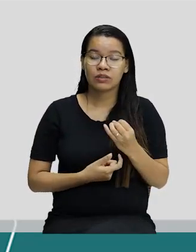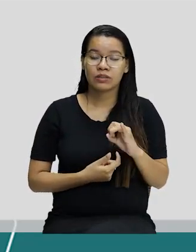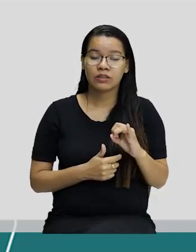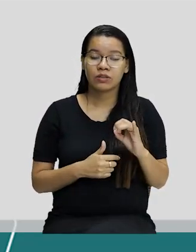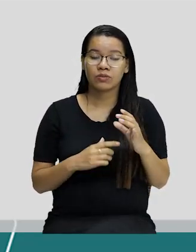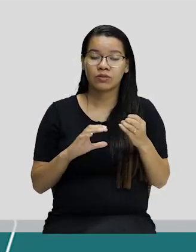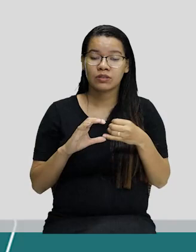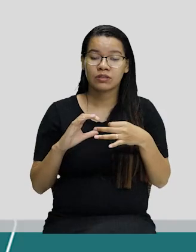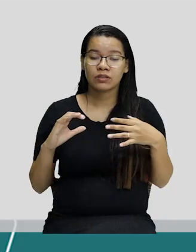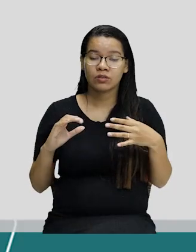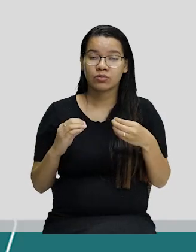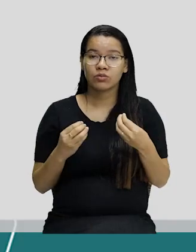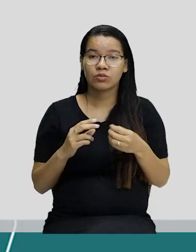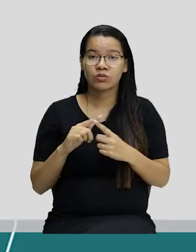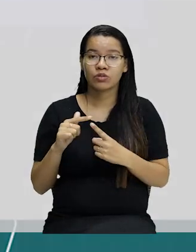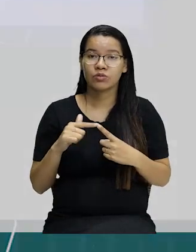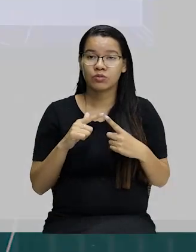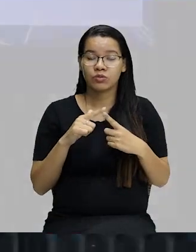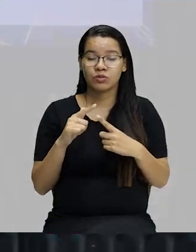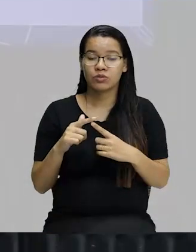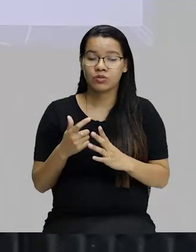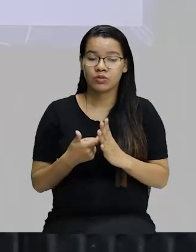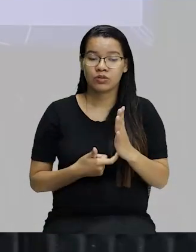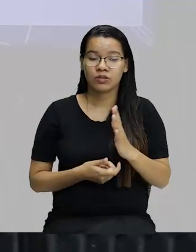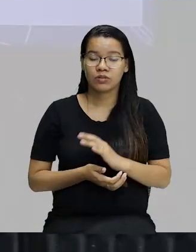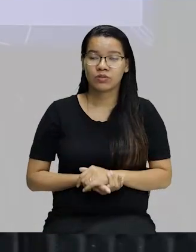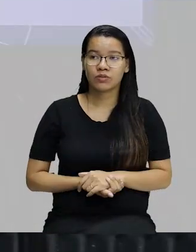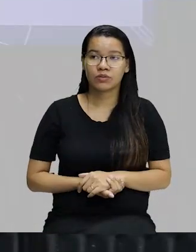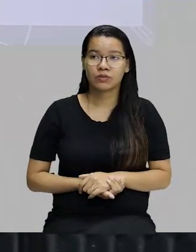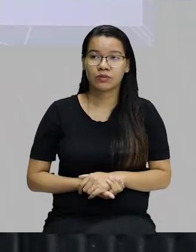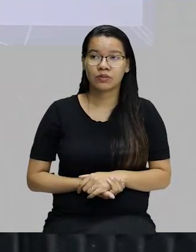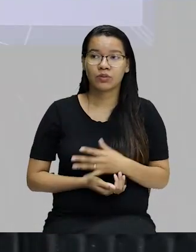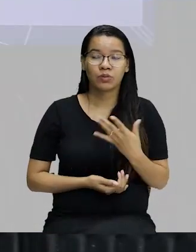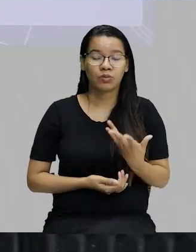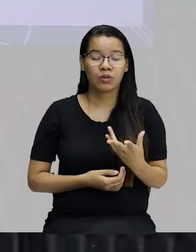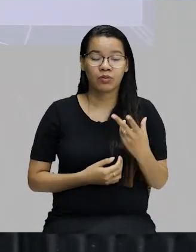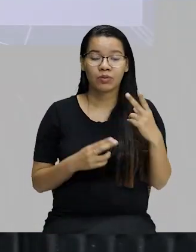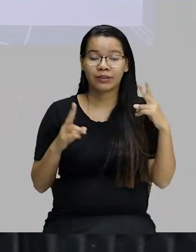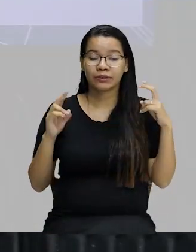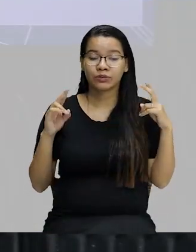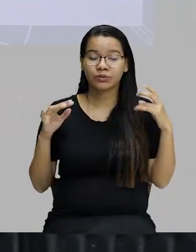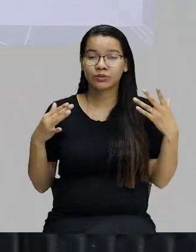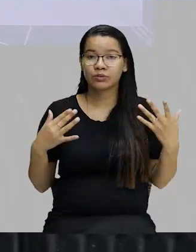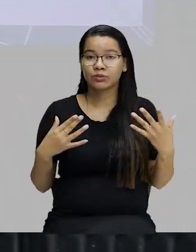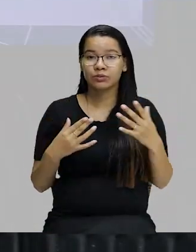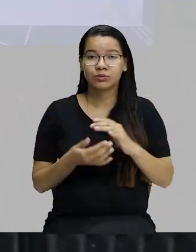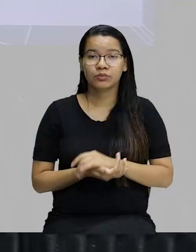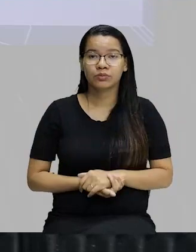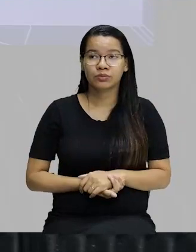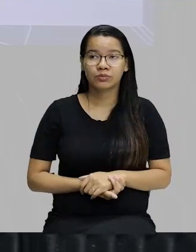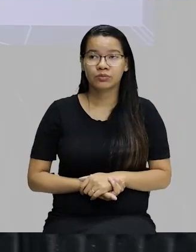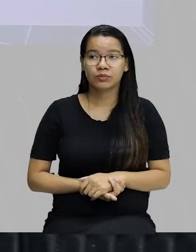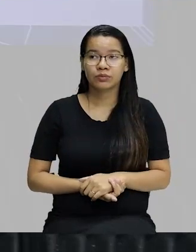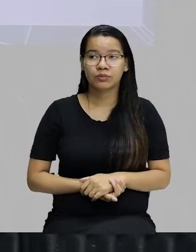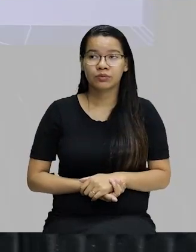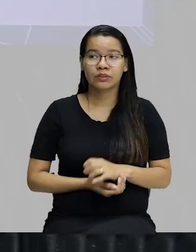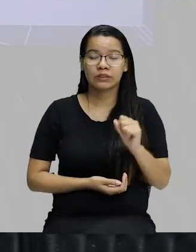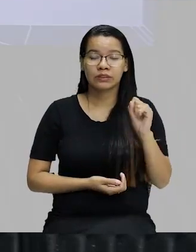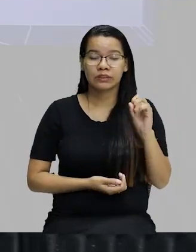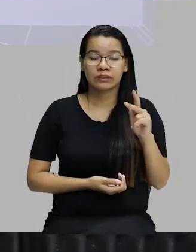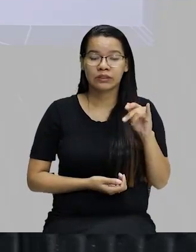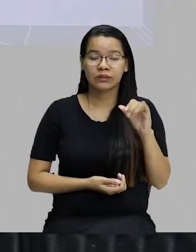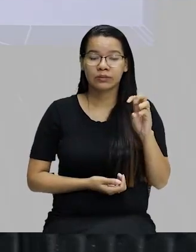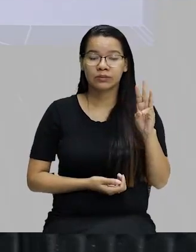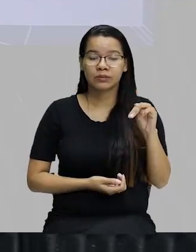o tipo de texto. What is the text subject? Qual é o assunto do texto? O skimming é o geral.